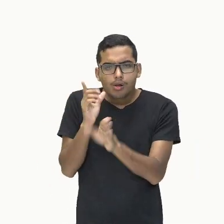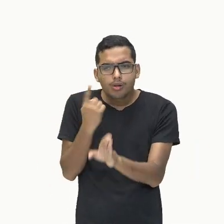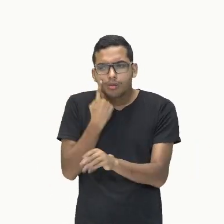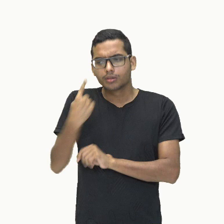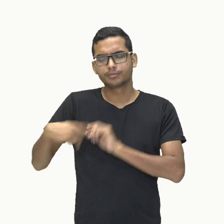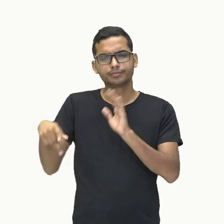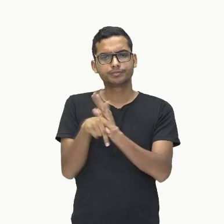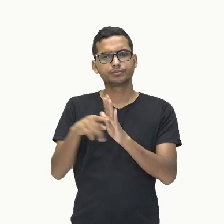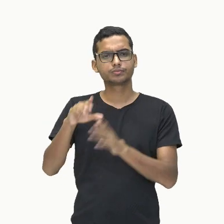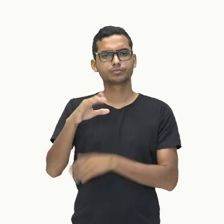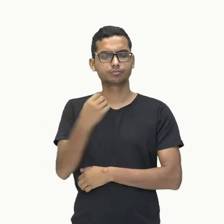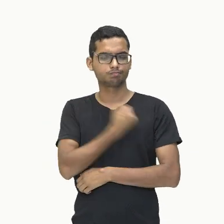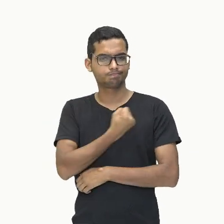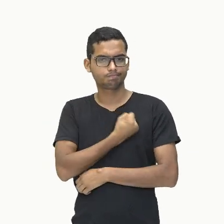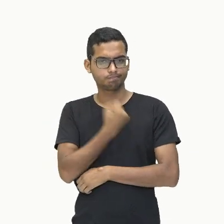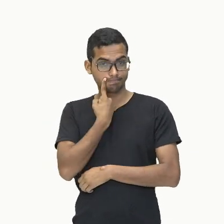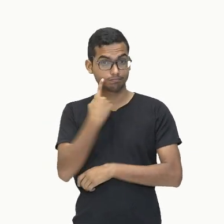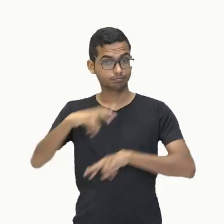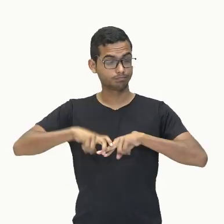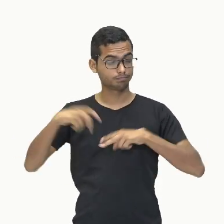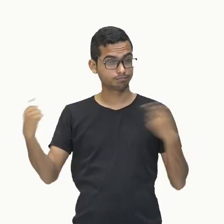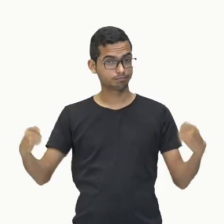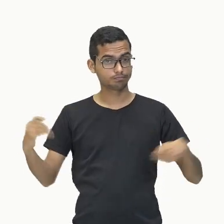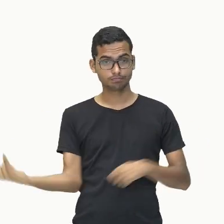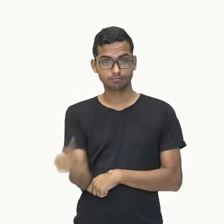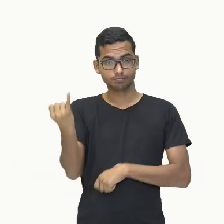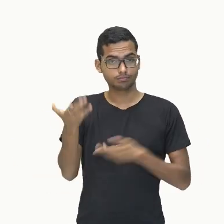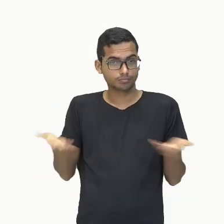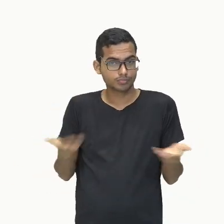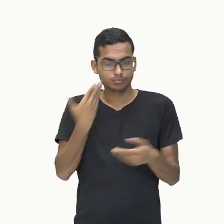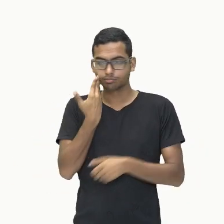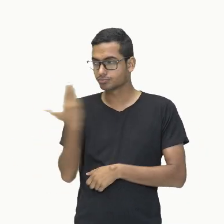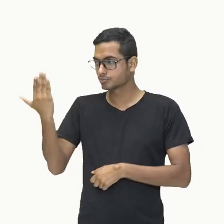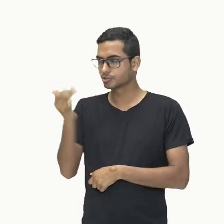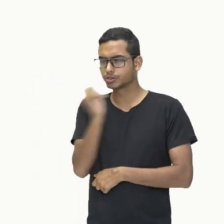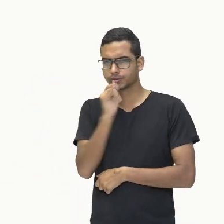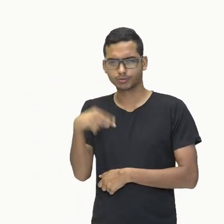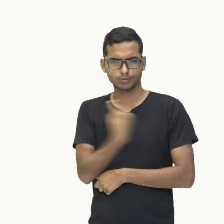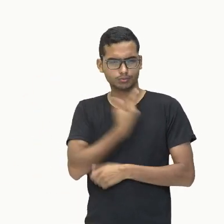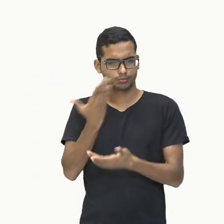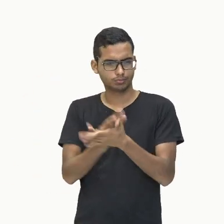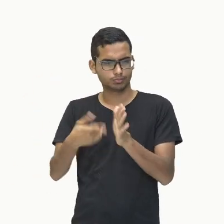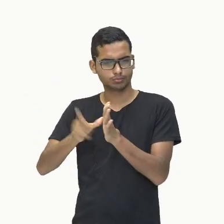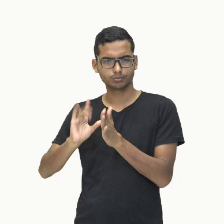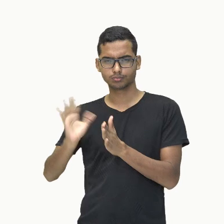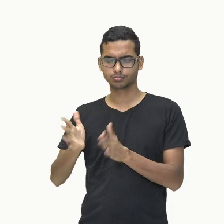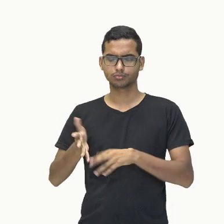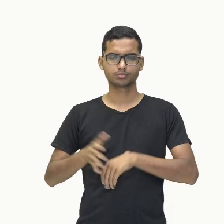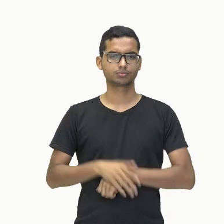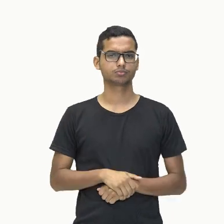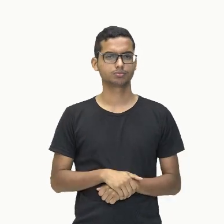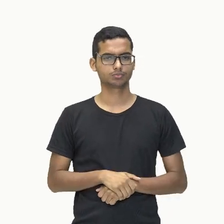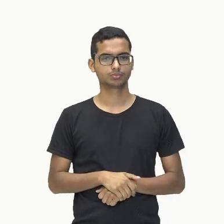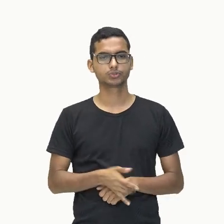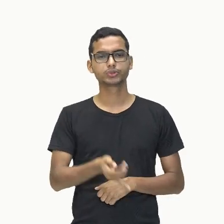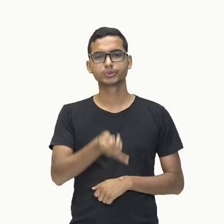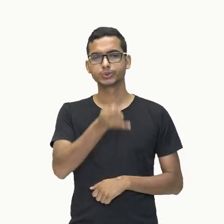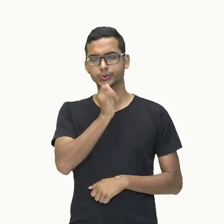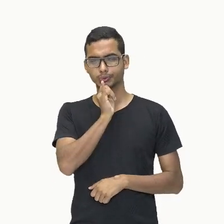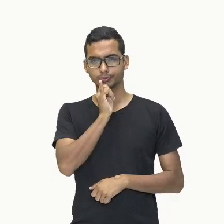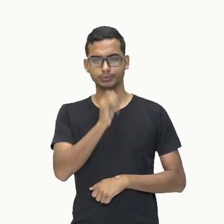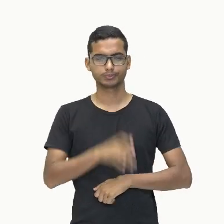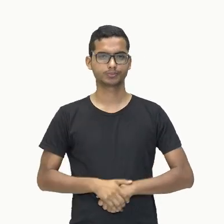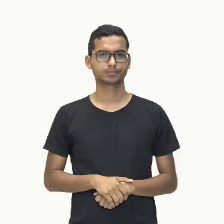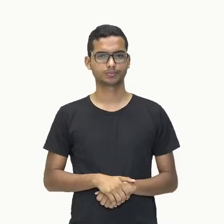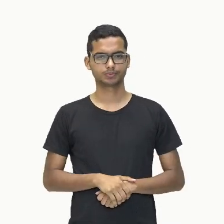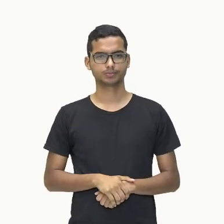ó. Então, olha só, vou pegar um exemplo aqui do que nós já vimos. Vamos pegar aqui, por exemplo,